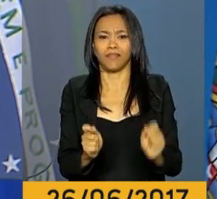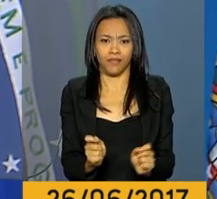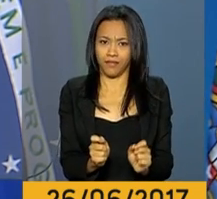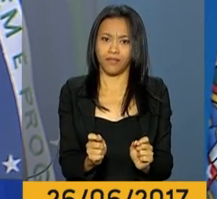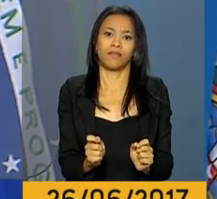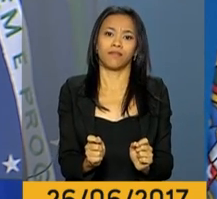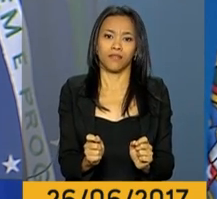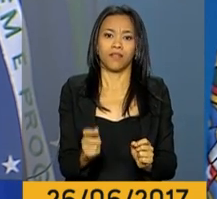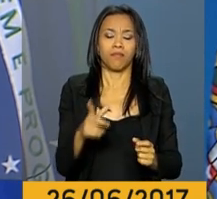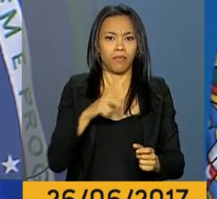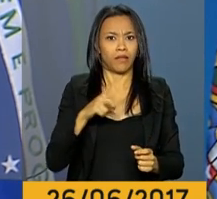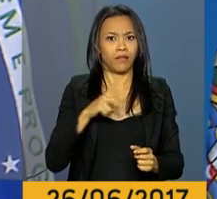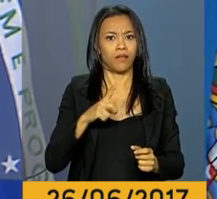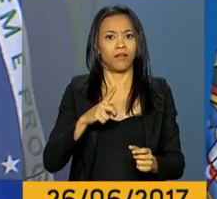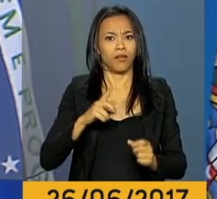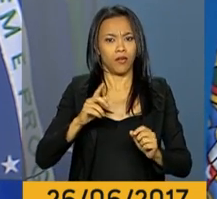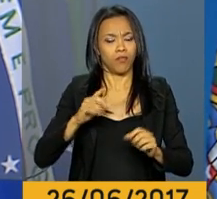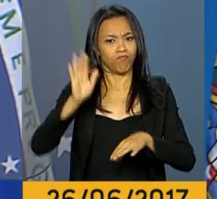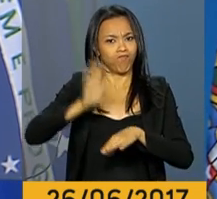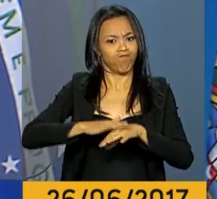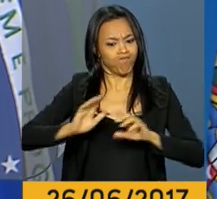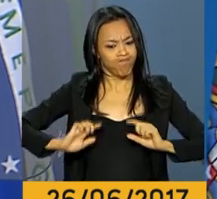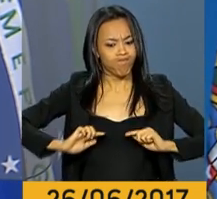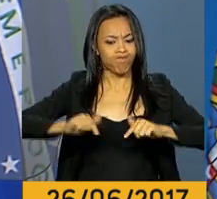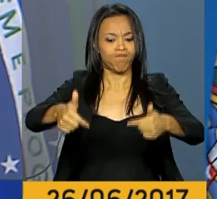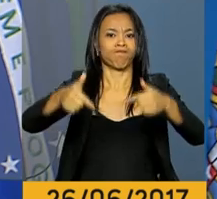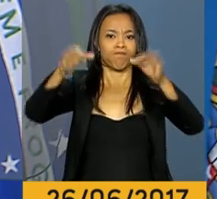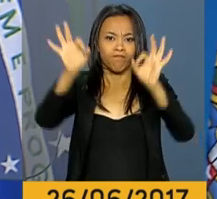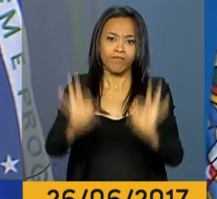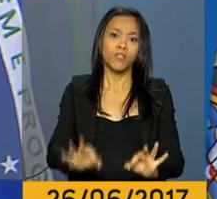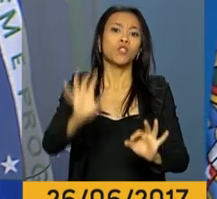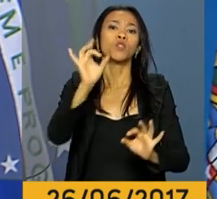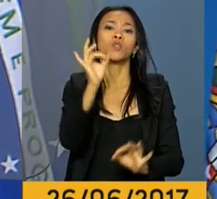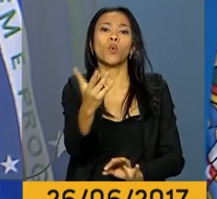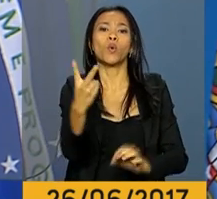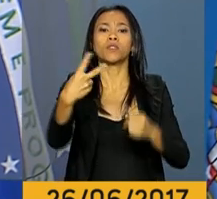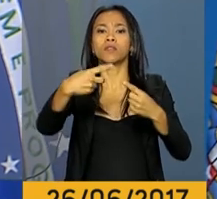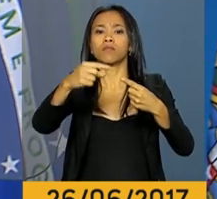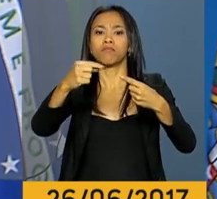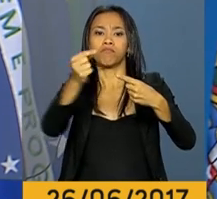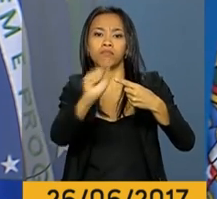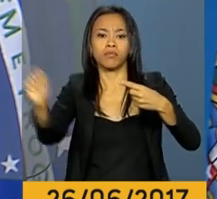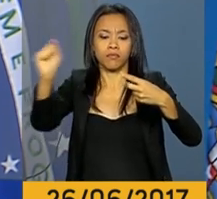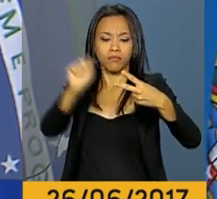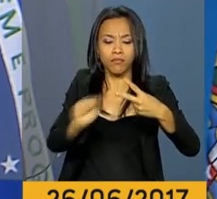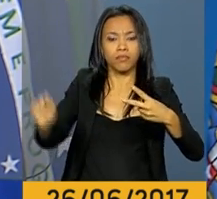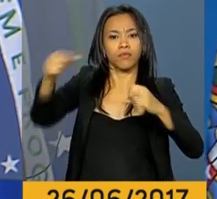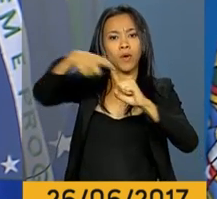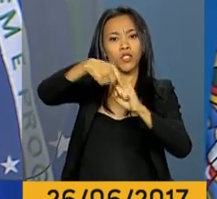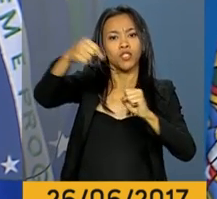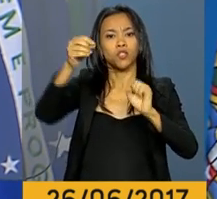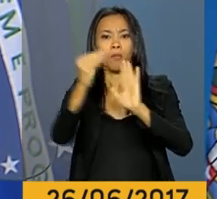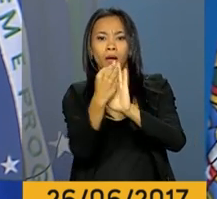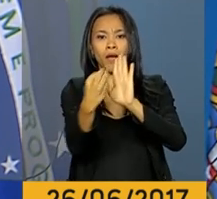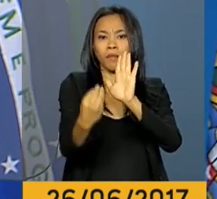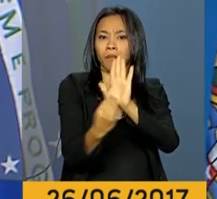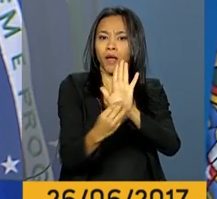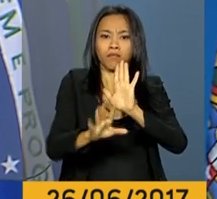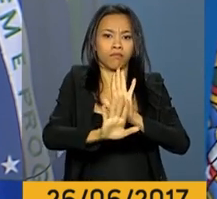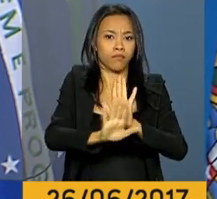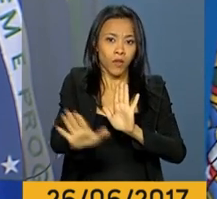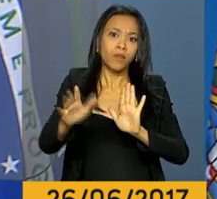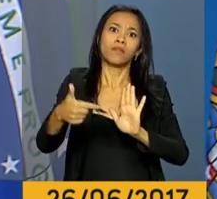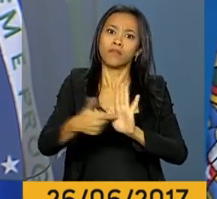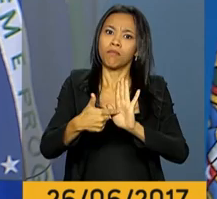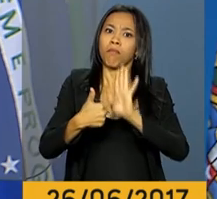efeitos né um dois dizeres rápidos numa lei são capazes de revelar a